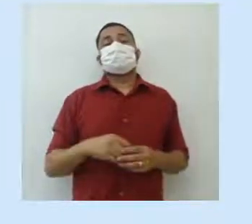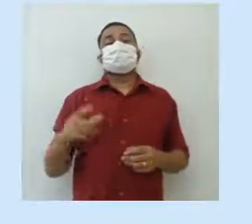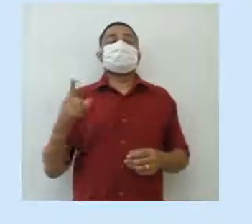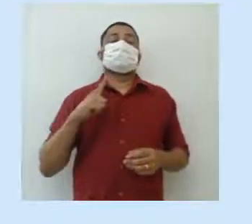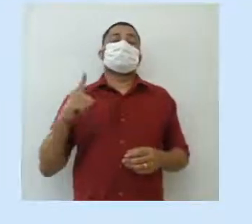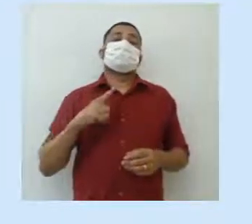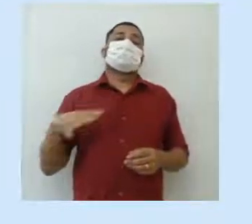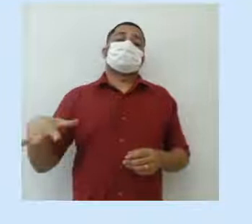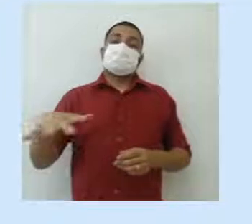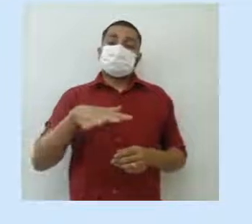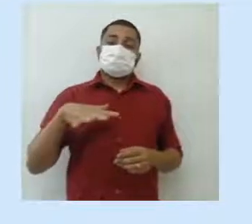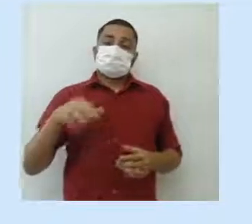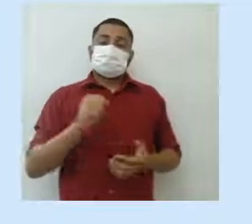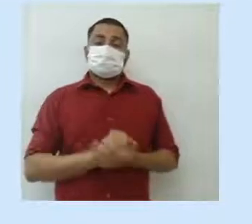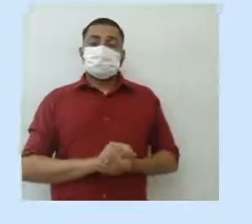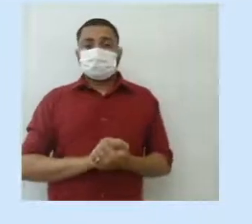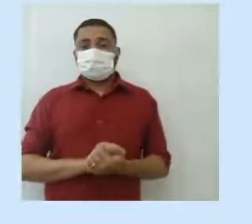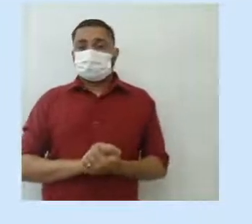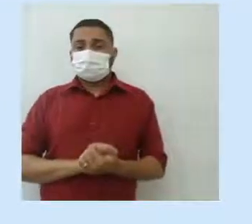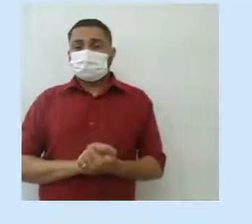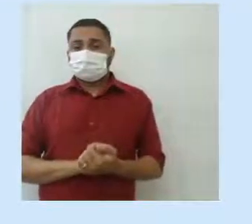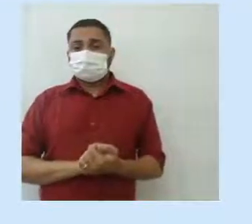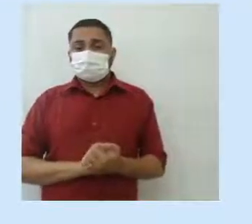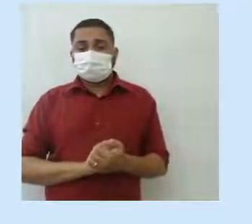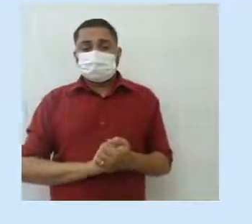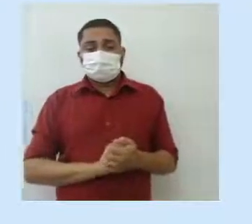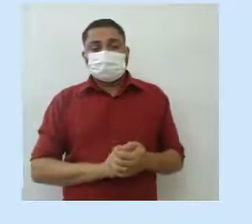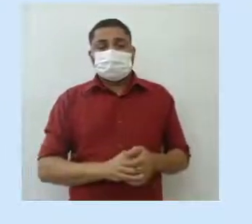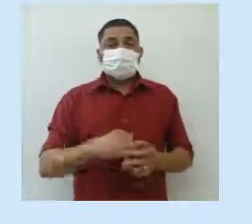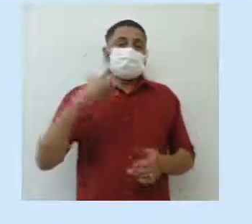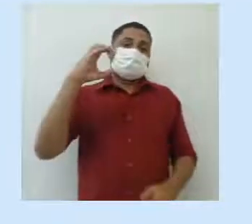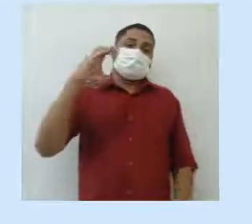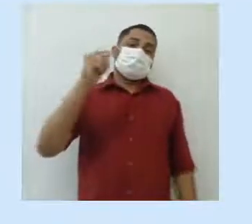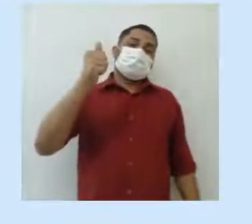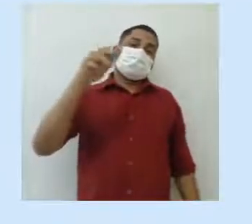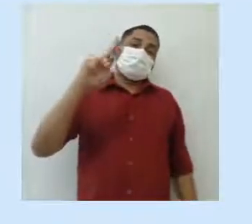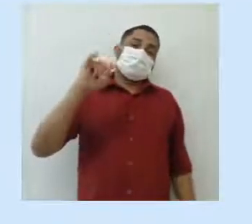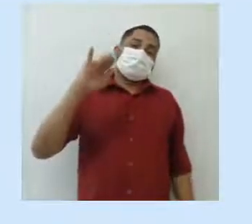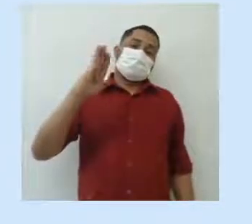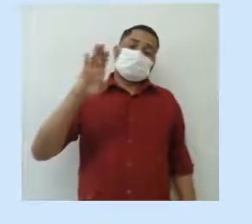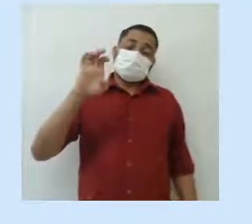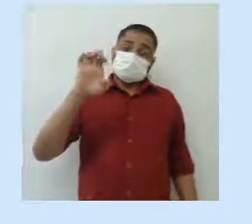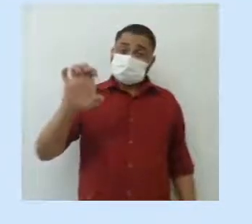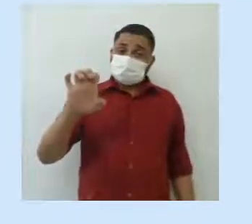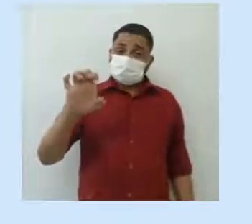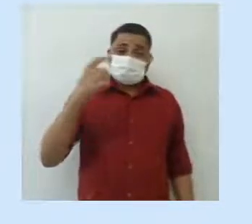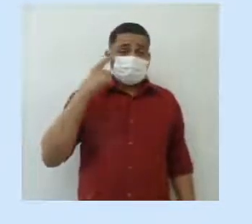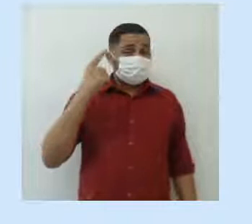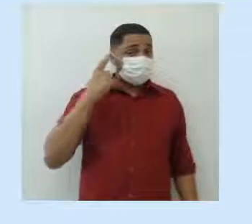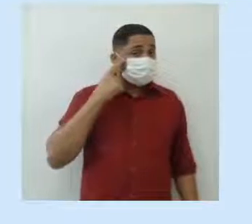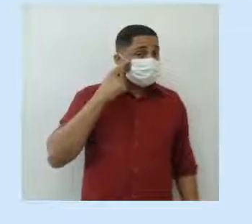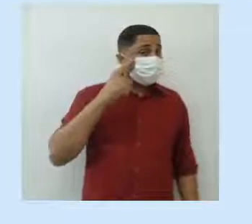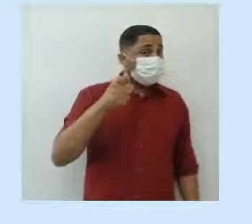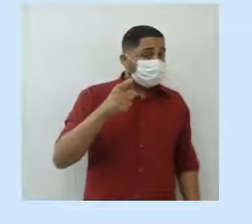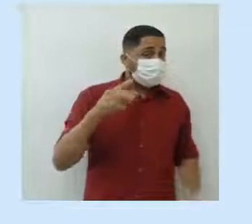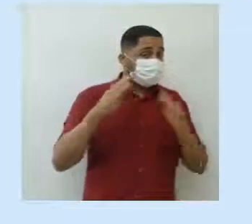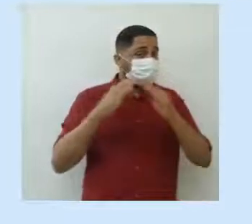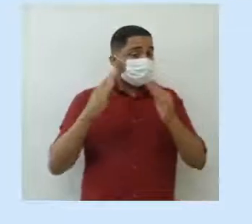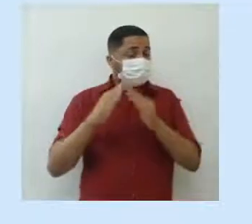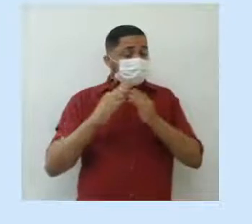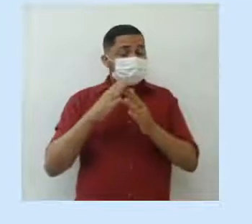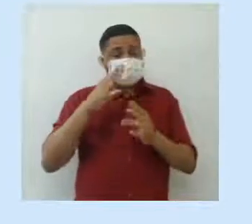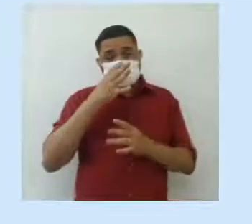seguintes regiões. Veio ao só Caribe. Preste atenção, você que está em casa agora